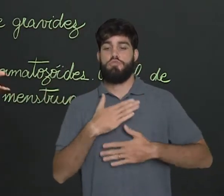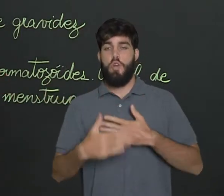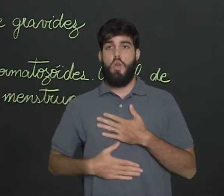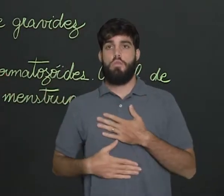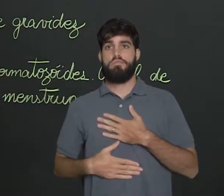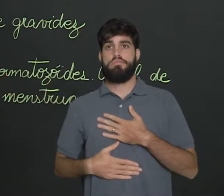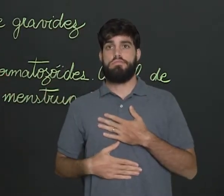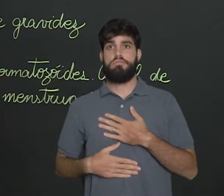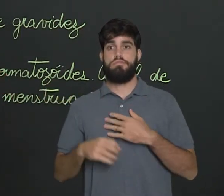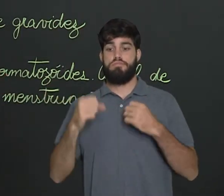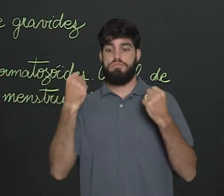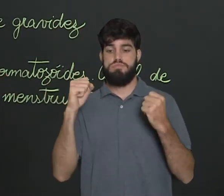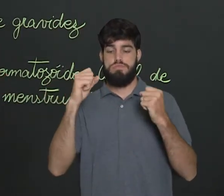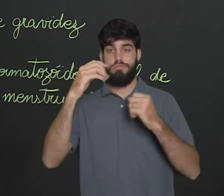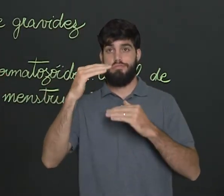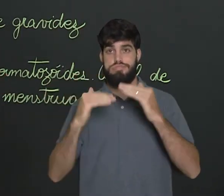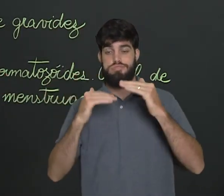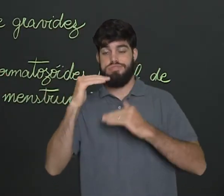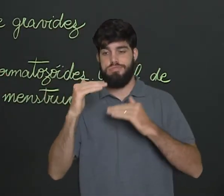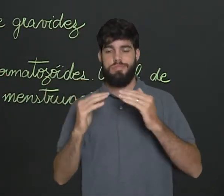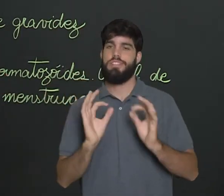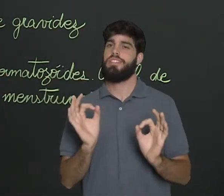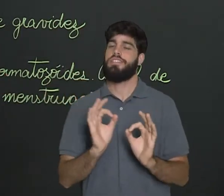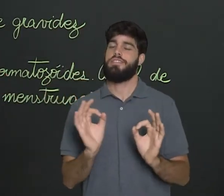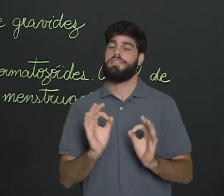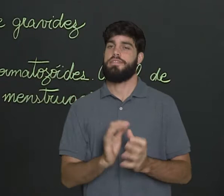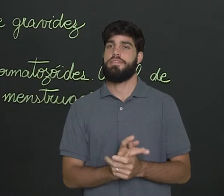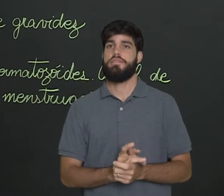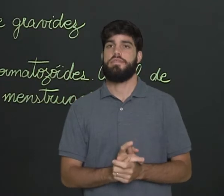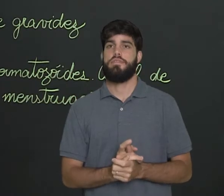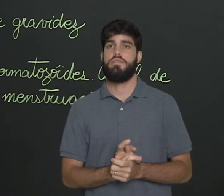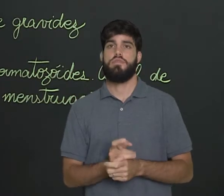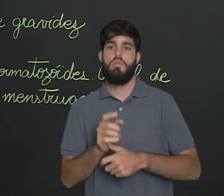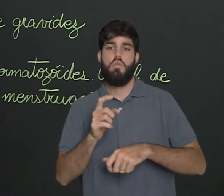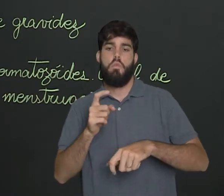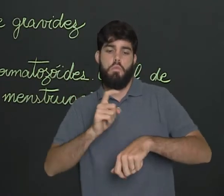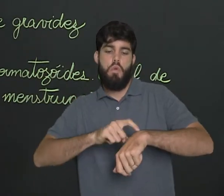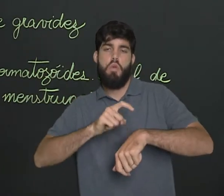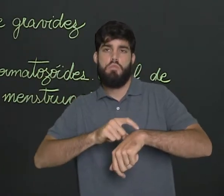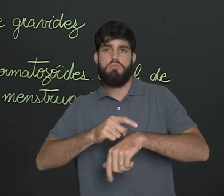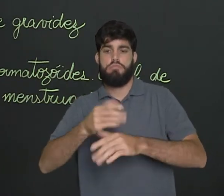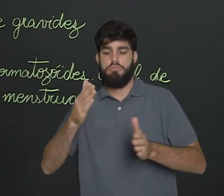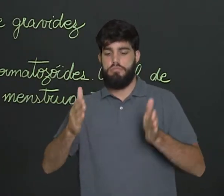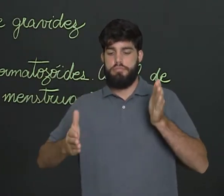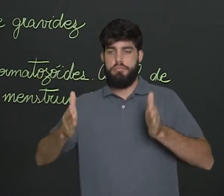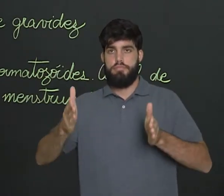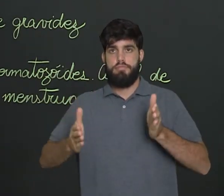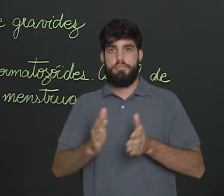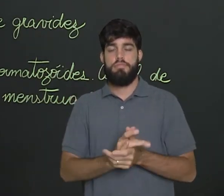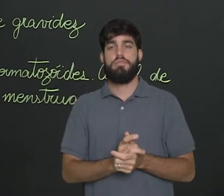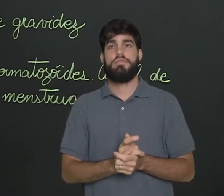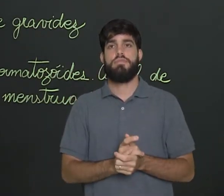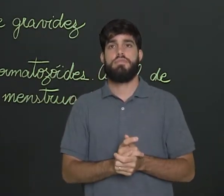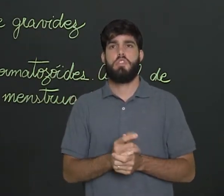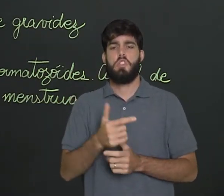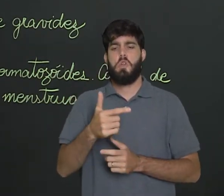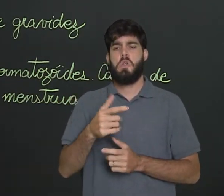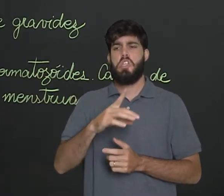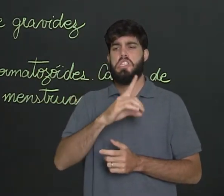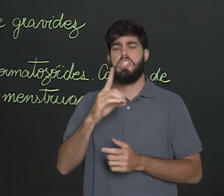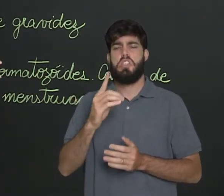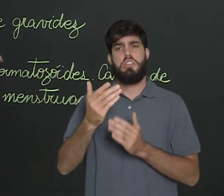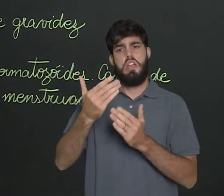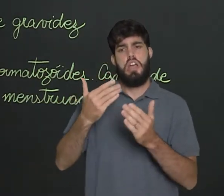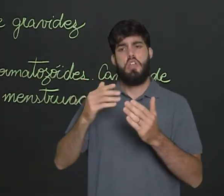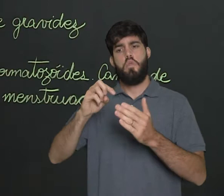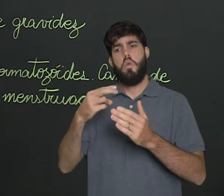forma nenhuma. O nosso corpo não é uma máquina absolutamente regulada. Então, a gente vai chamar de um período fértil. Pode ser liberado uns